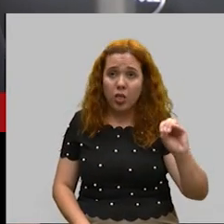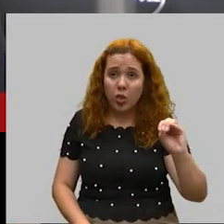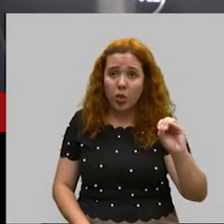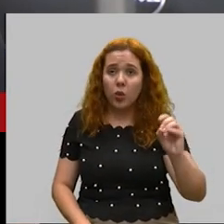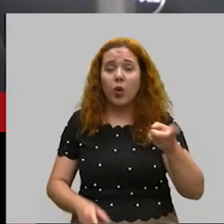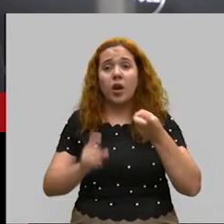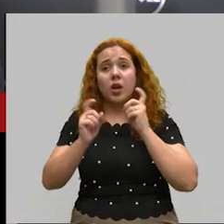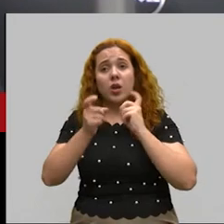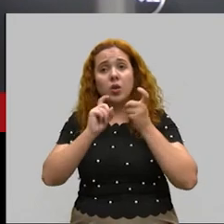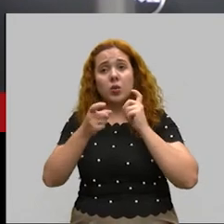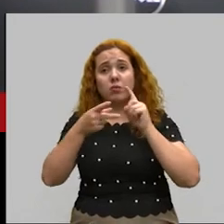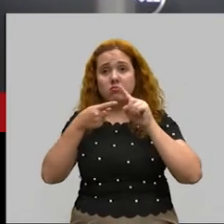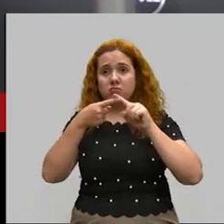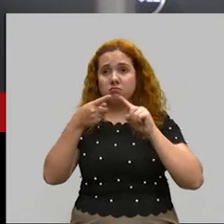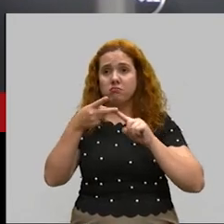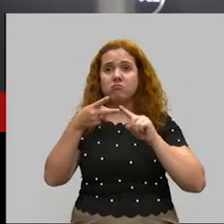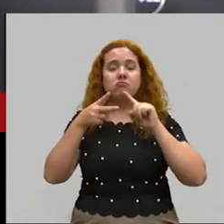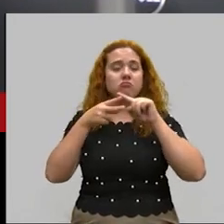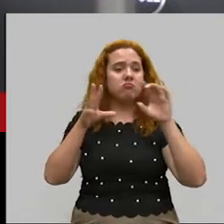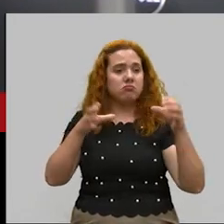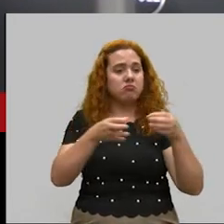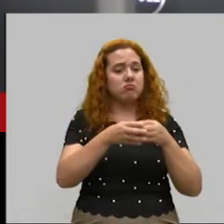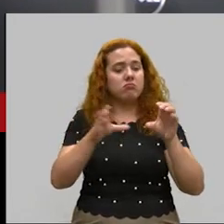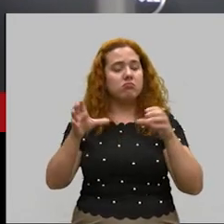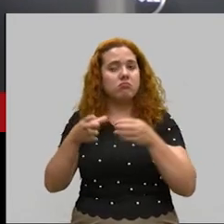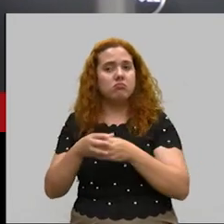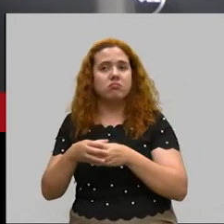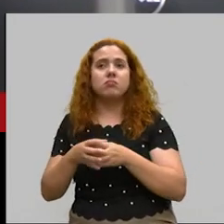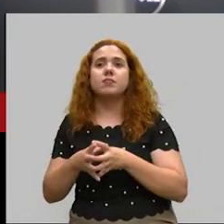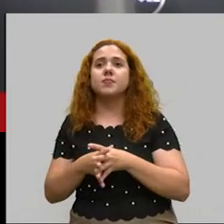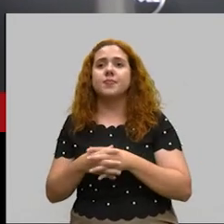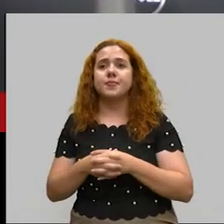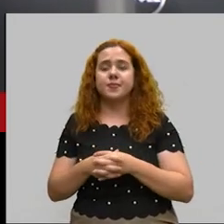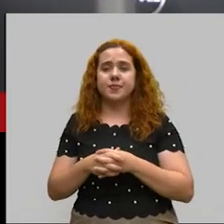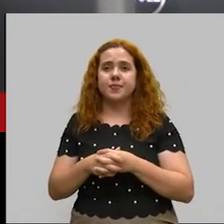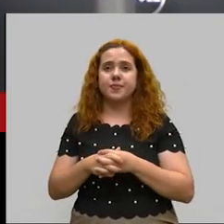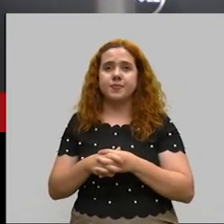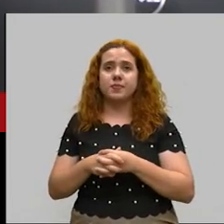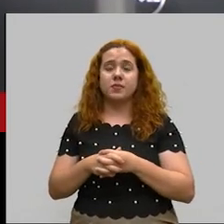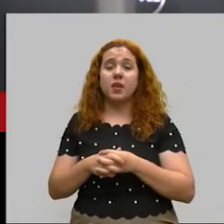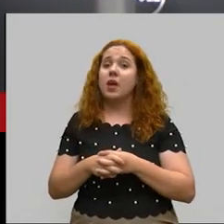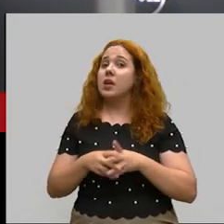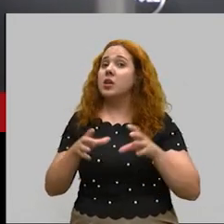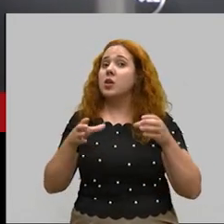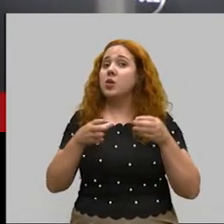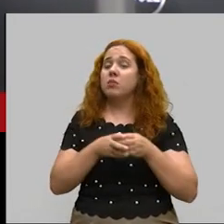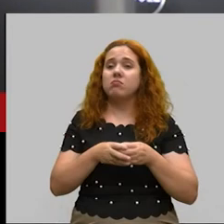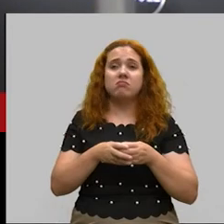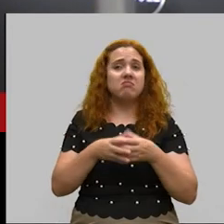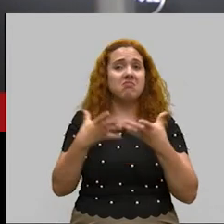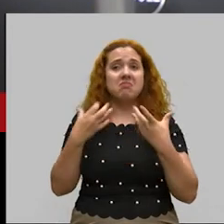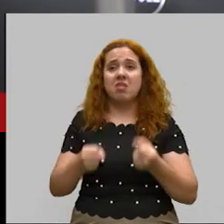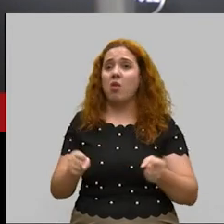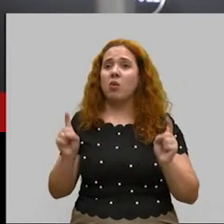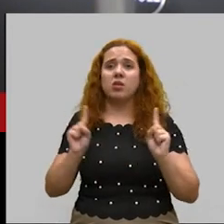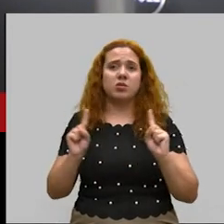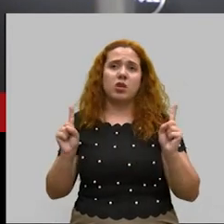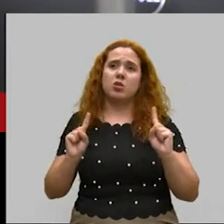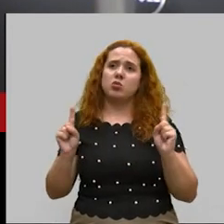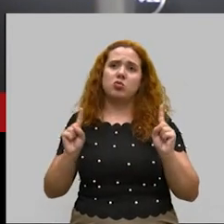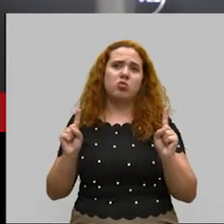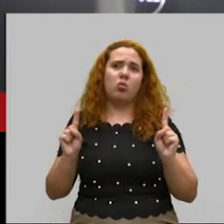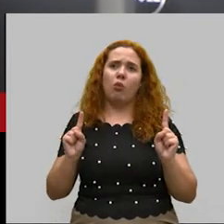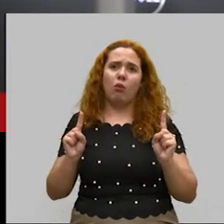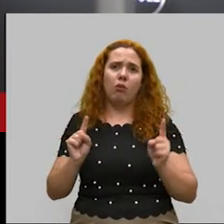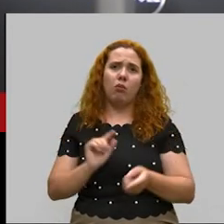comunidades né uma de cada vez e eh as comunidades então rejeitaram completamente essas propostas